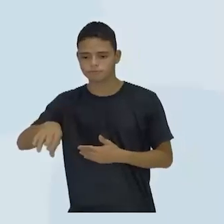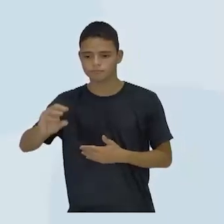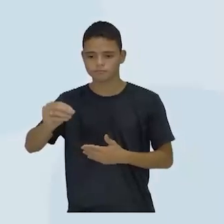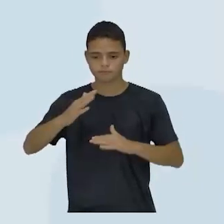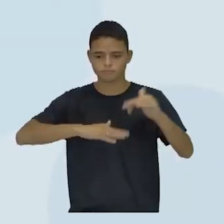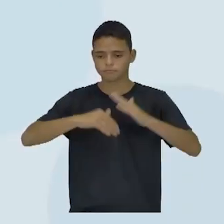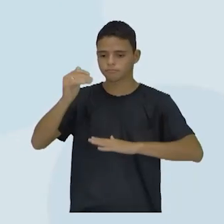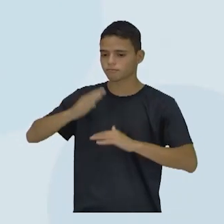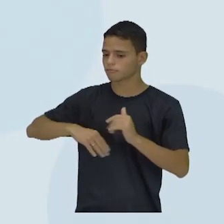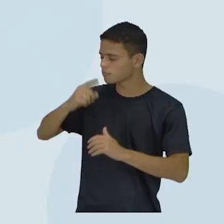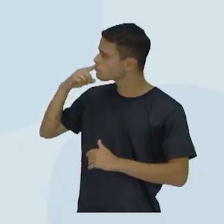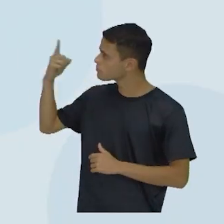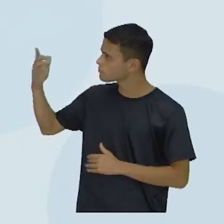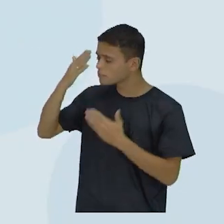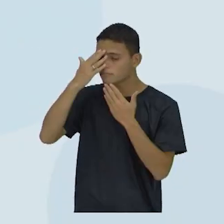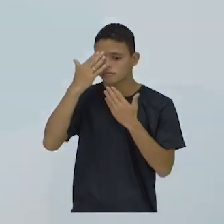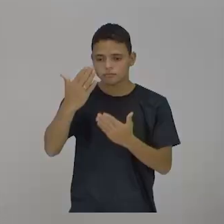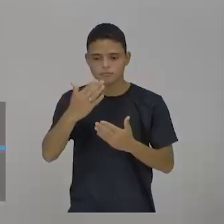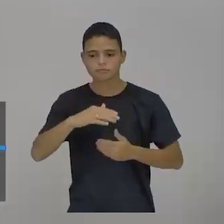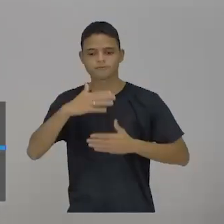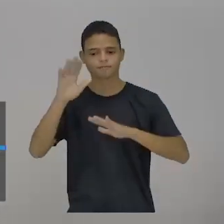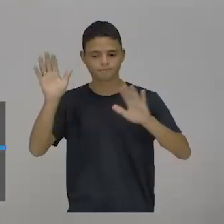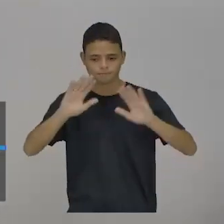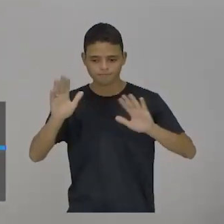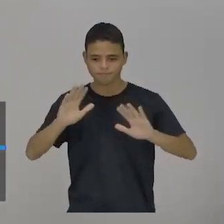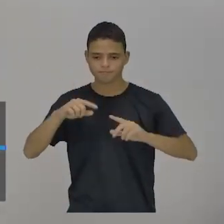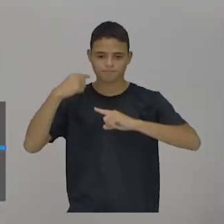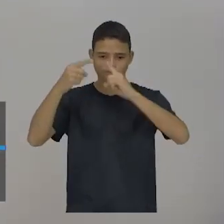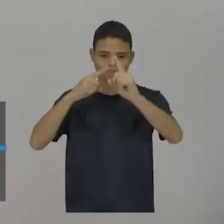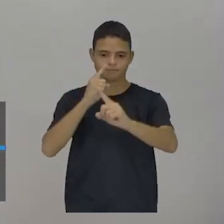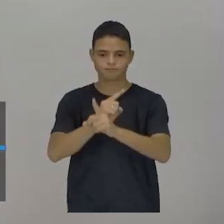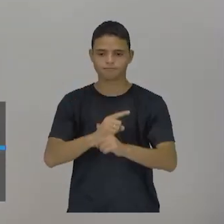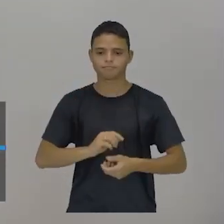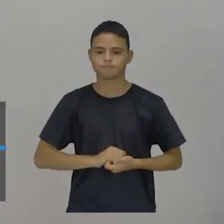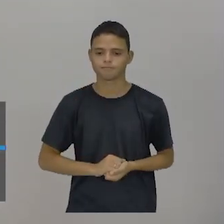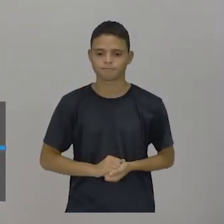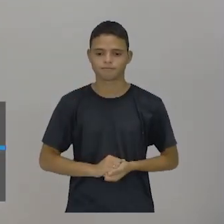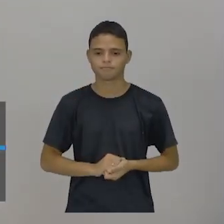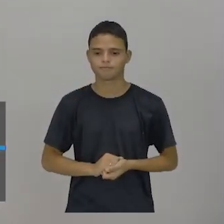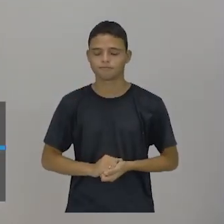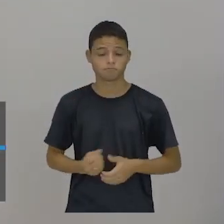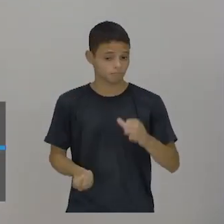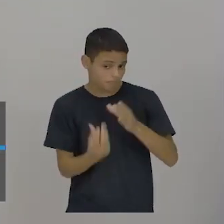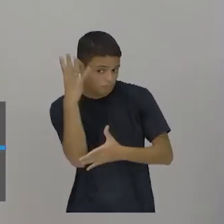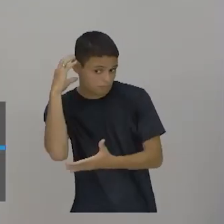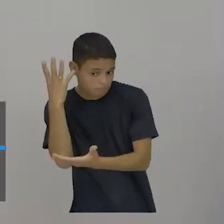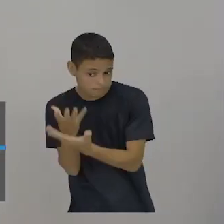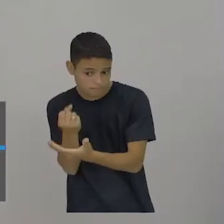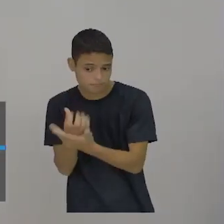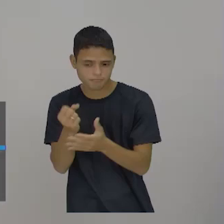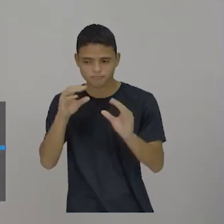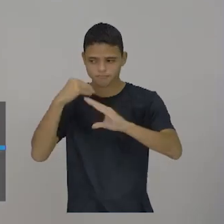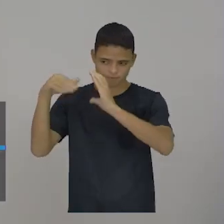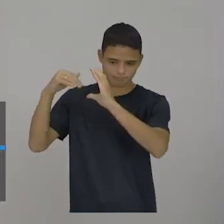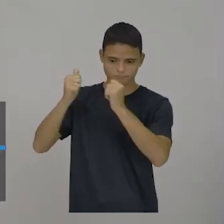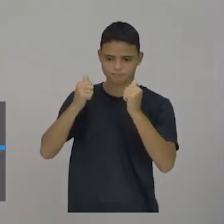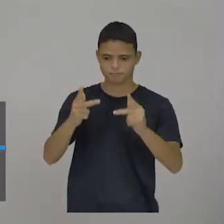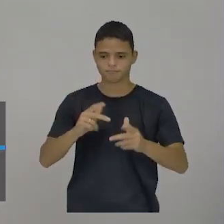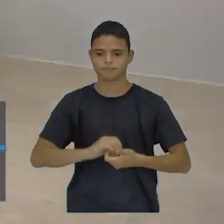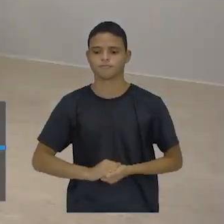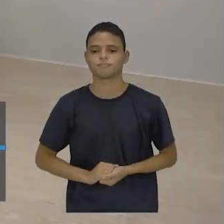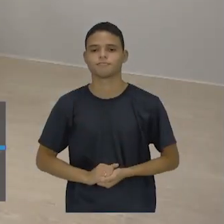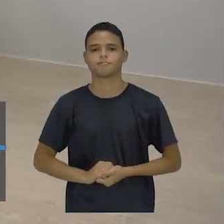também para vocês, tá? Muito obrigada, valeu muito. Até a próxima, 8º ano. Criem bastante podcasts, enviem lá para nós, tá?